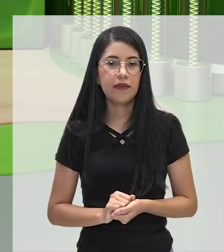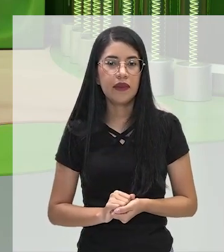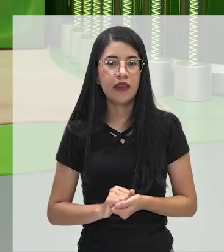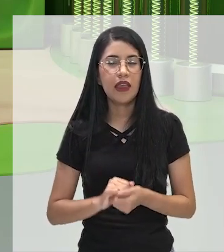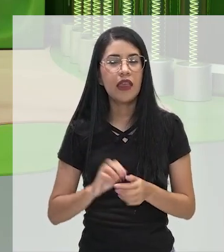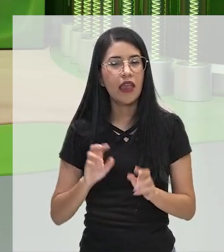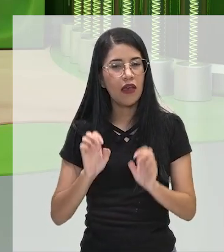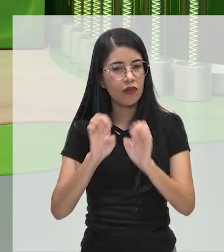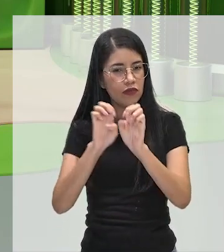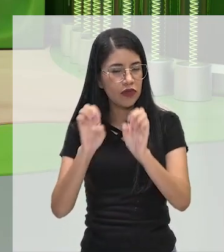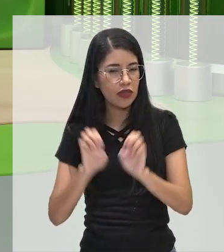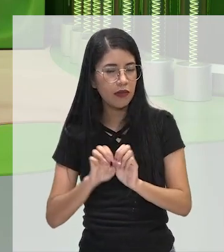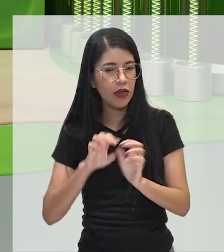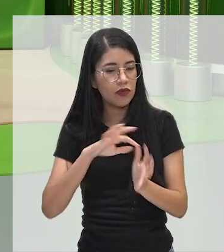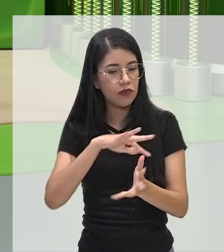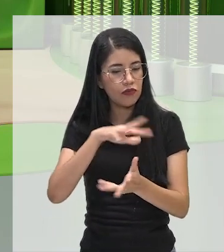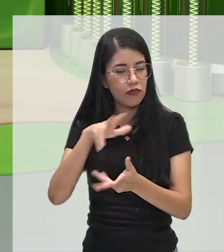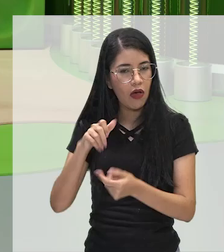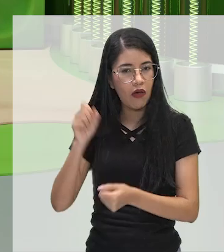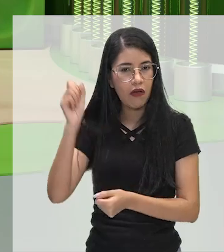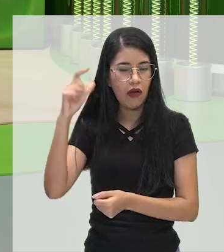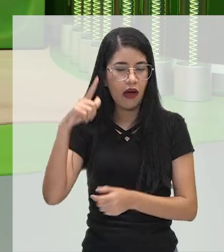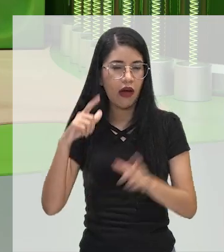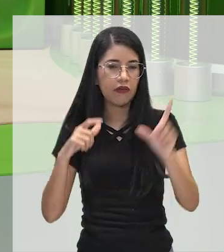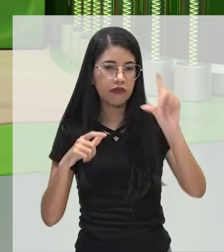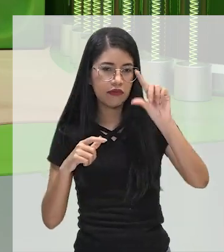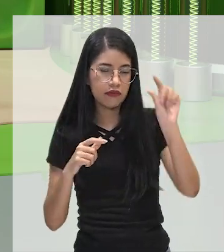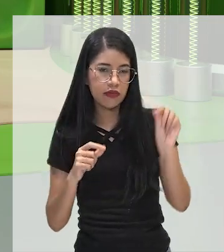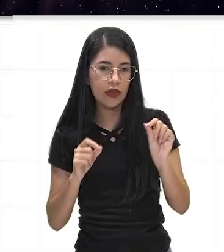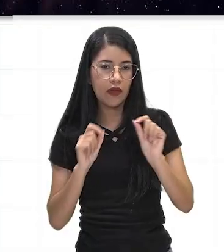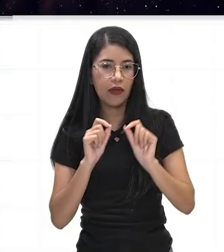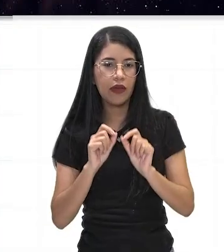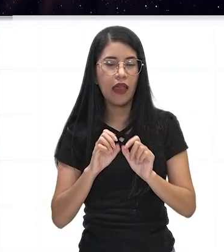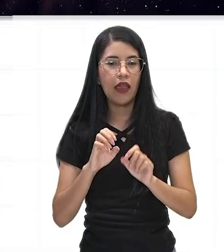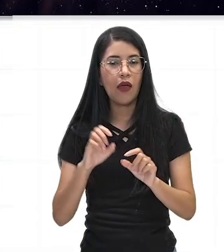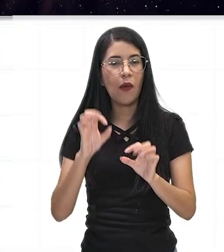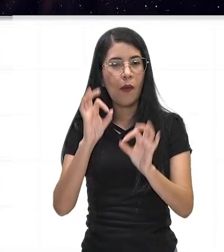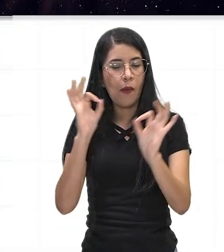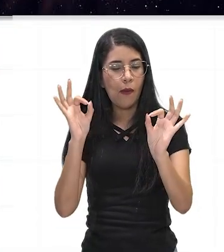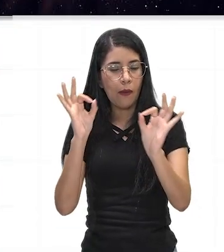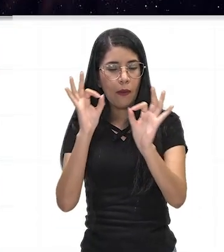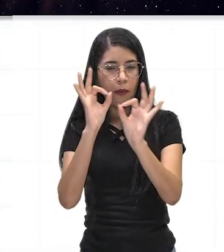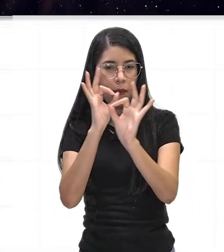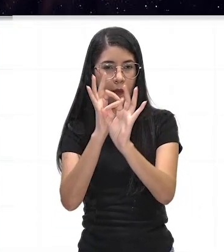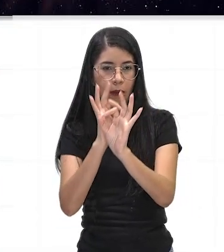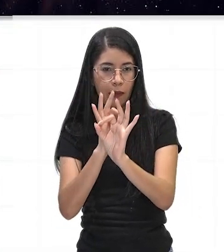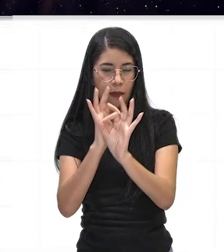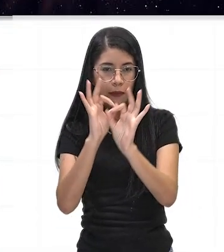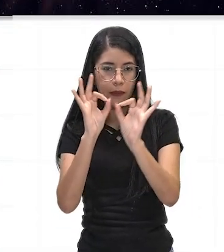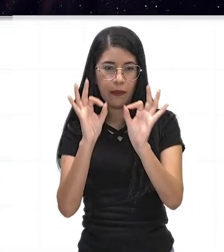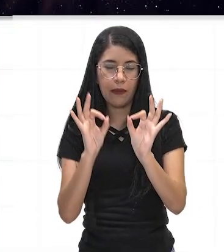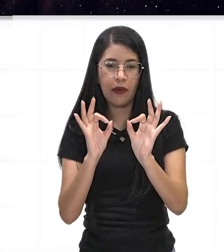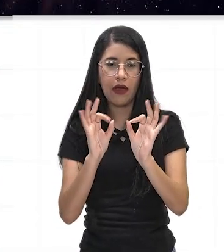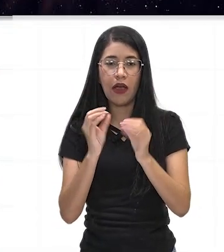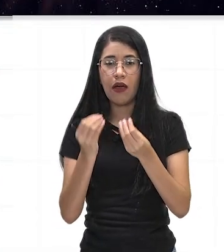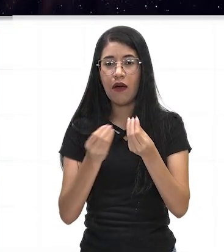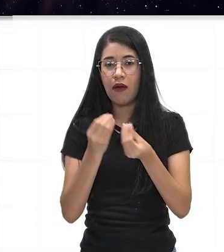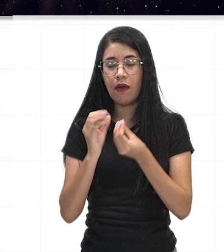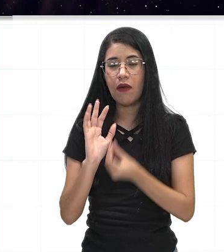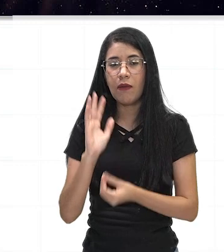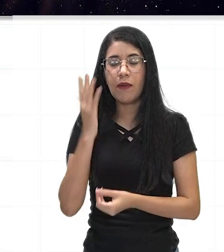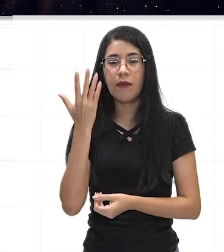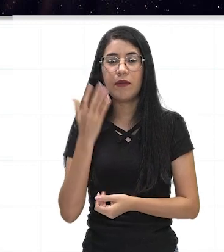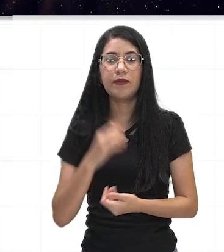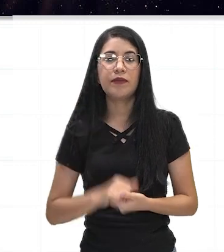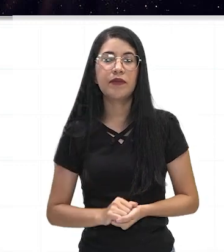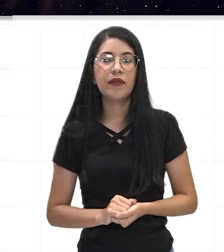Sol, Terra e Lua, que são os eclipses. E a gente observa aí na próxima imagem o eclipse lunar. O eclipse lunar, então, é um